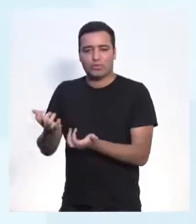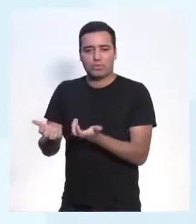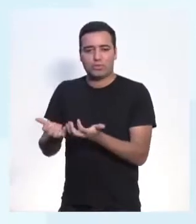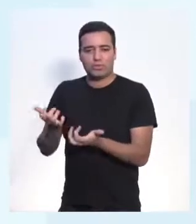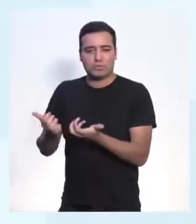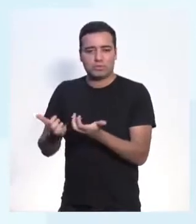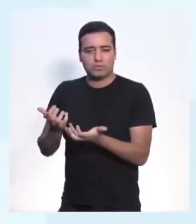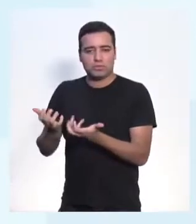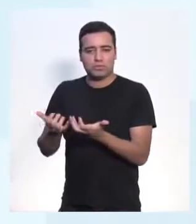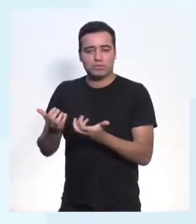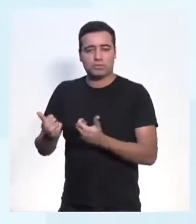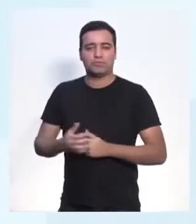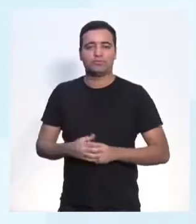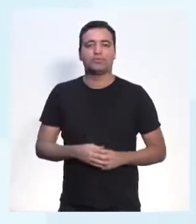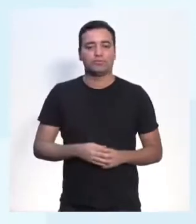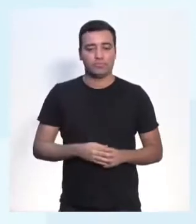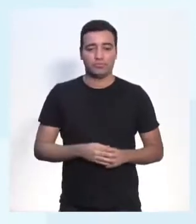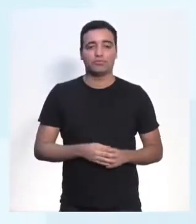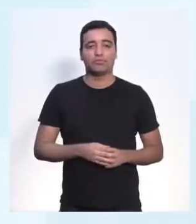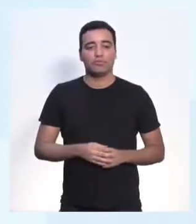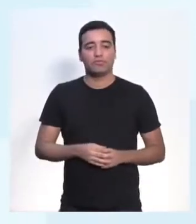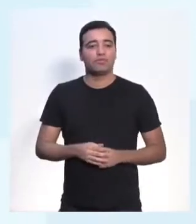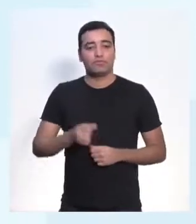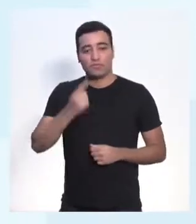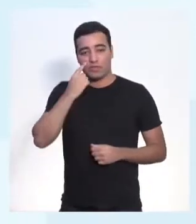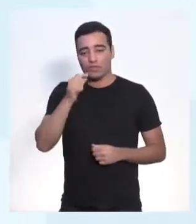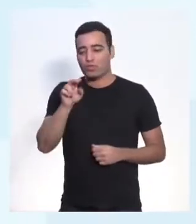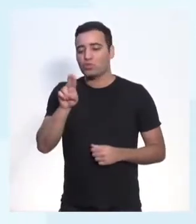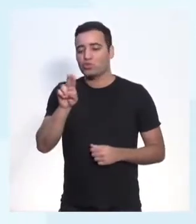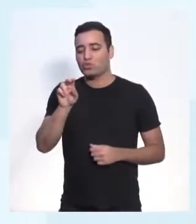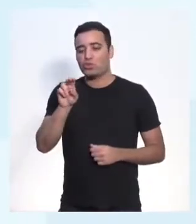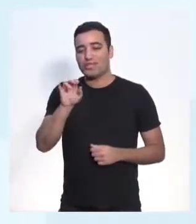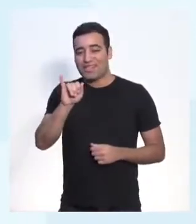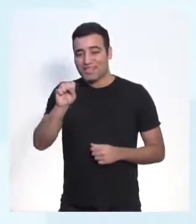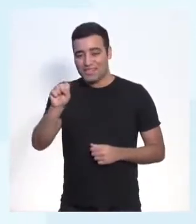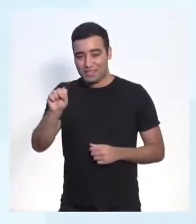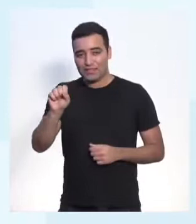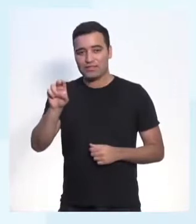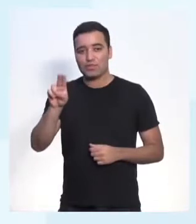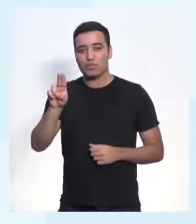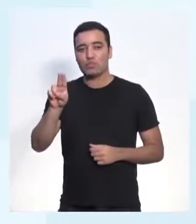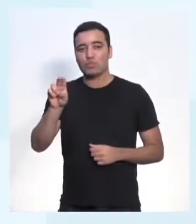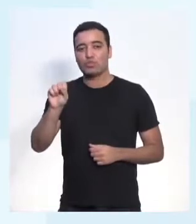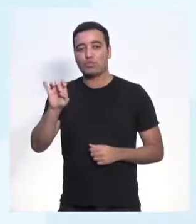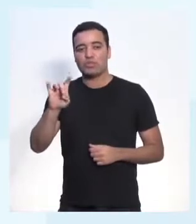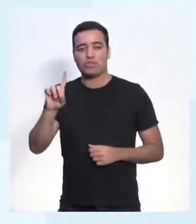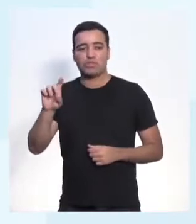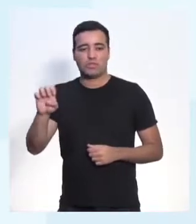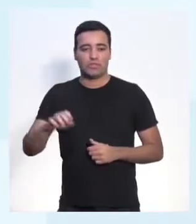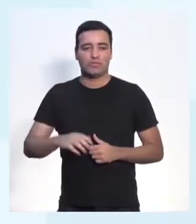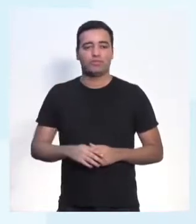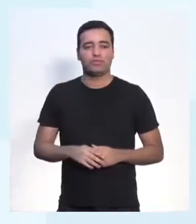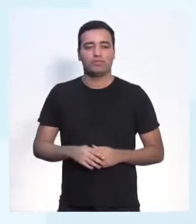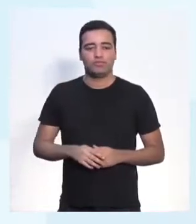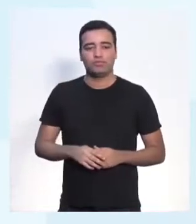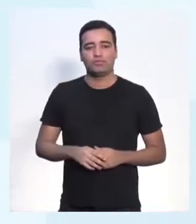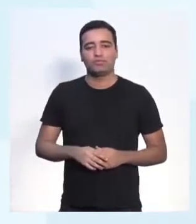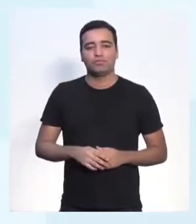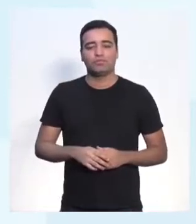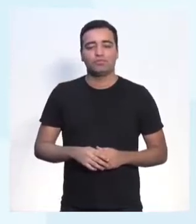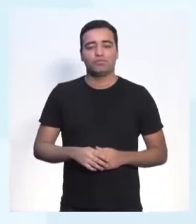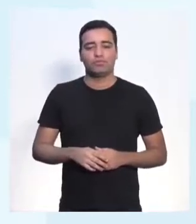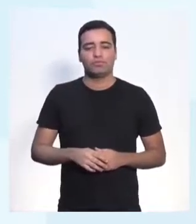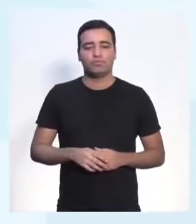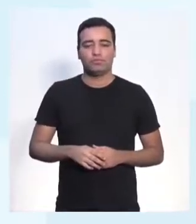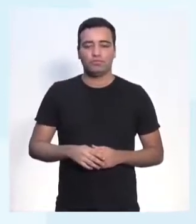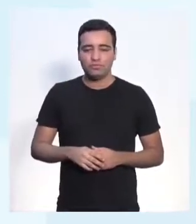for heating and cooking. Então, esse is used é usado. Coal, carvão, is a hard rock when